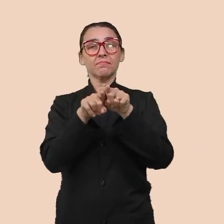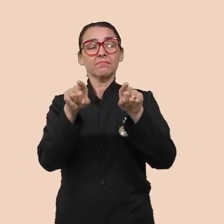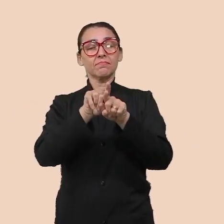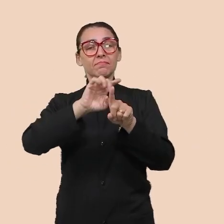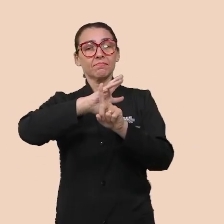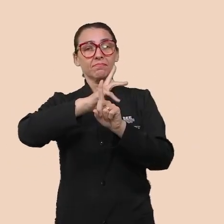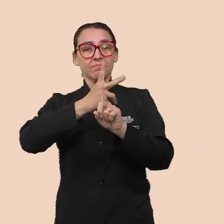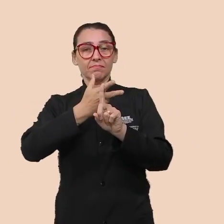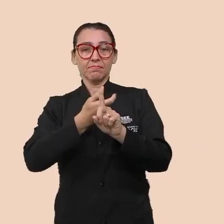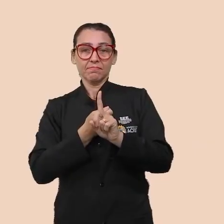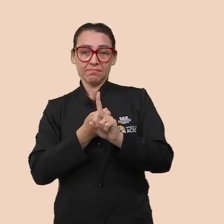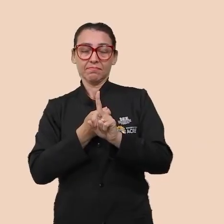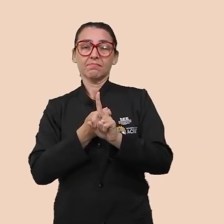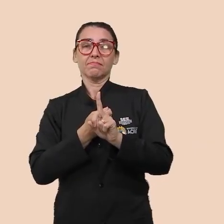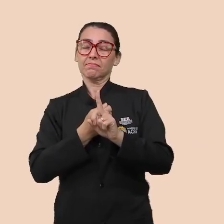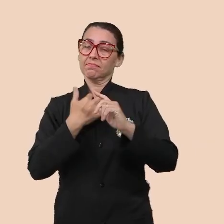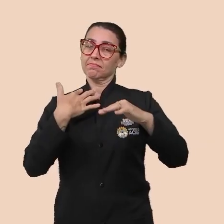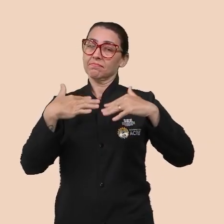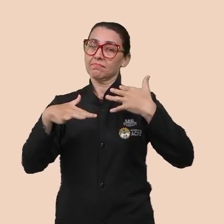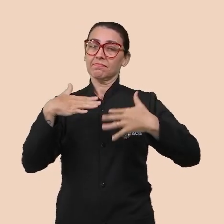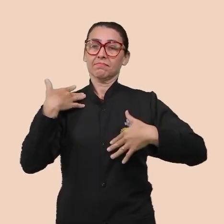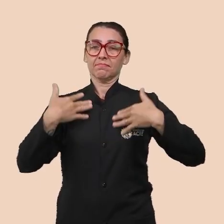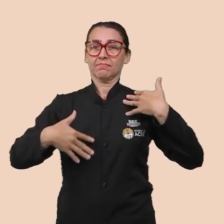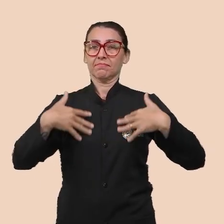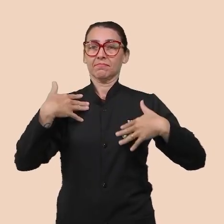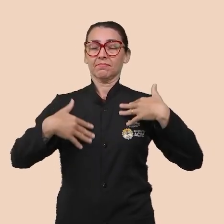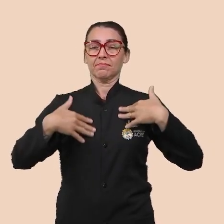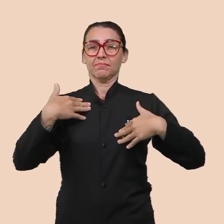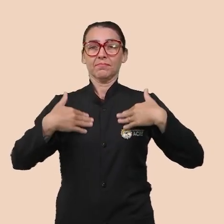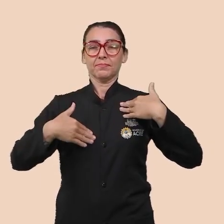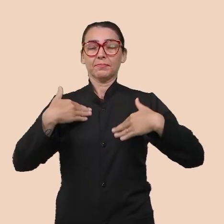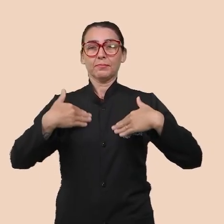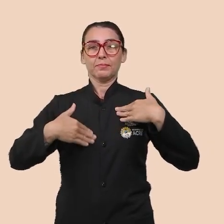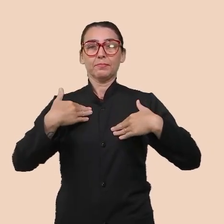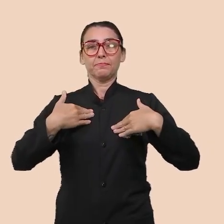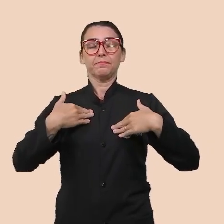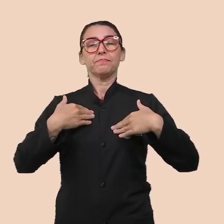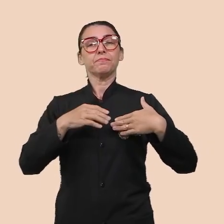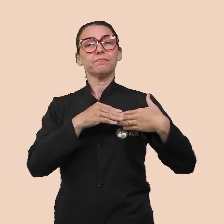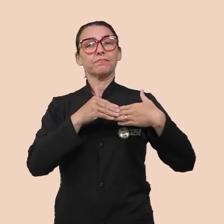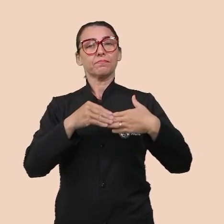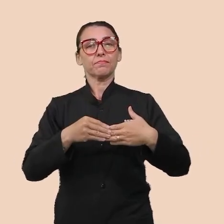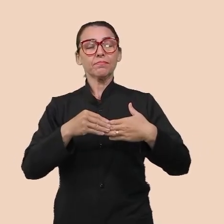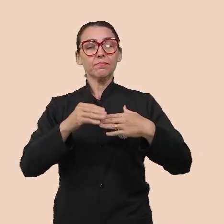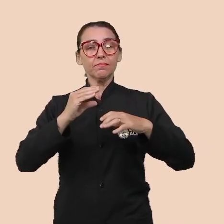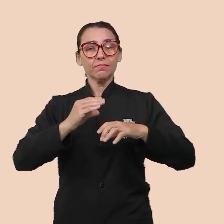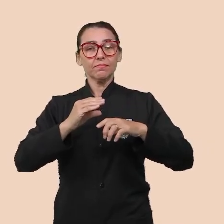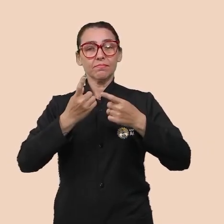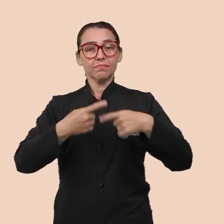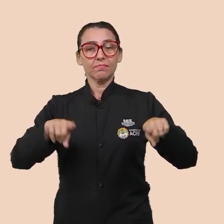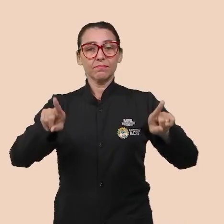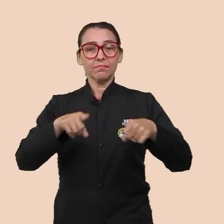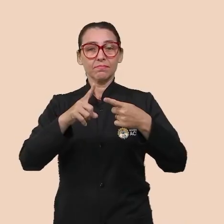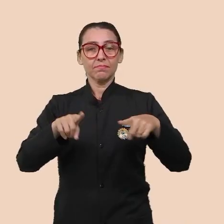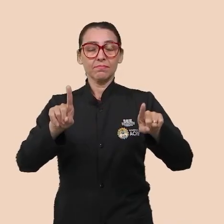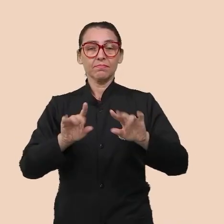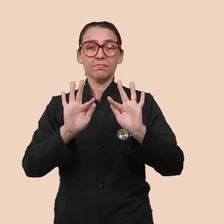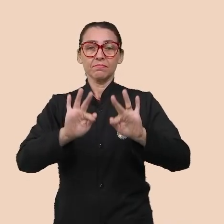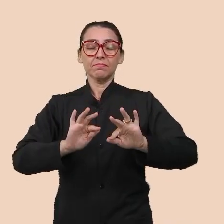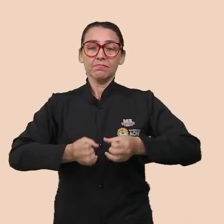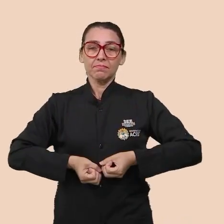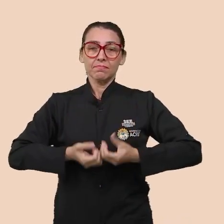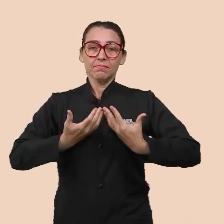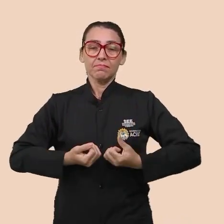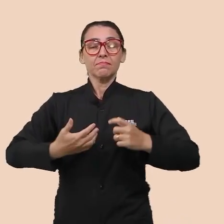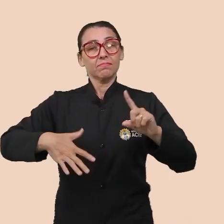arte também, ela é um movimento corporal que geralmente é acompanhada de música com fins